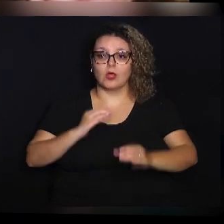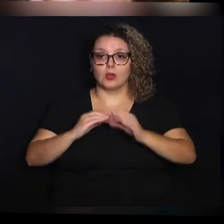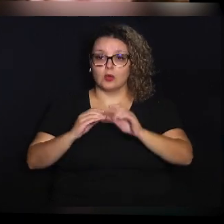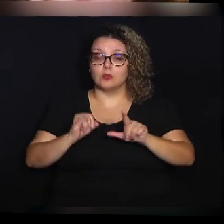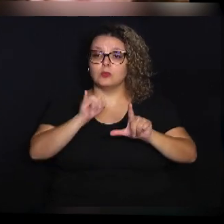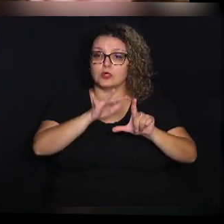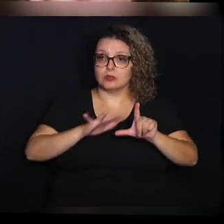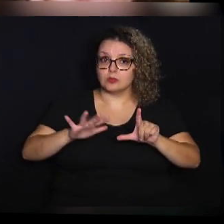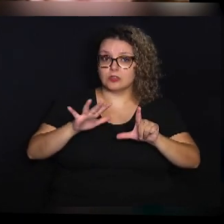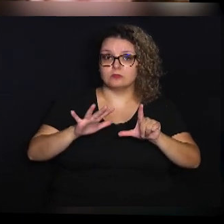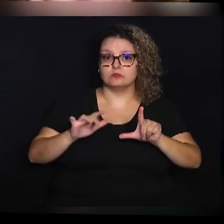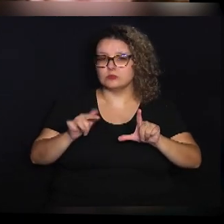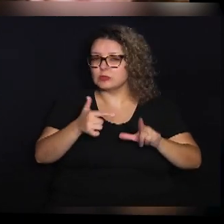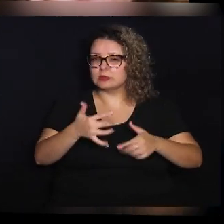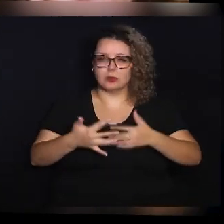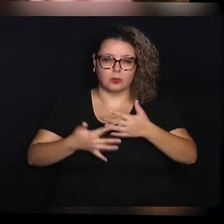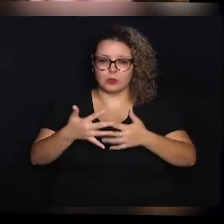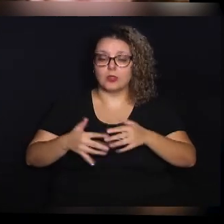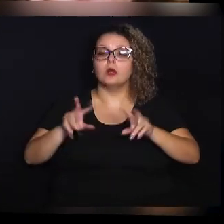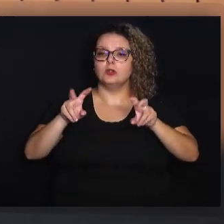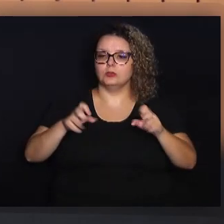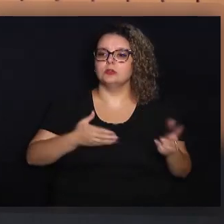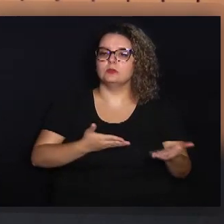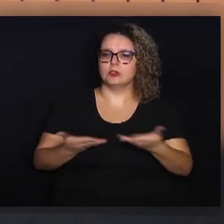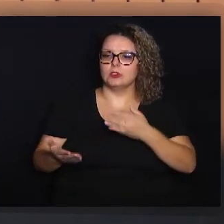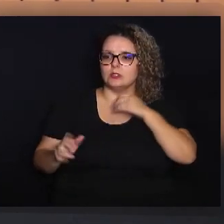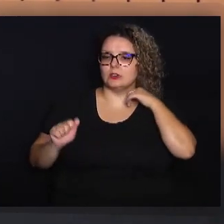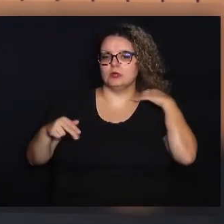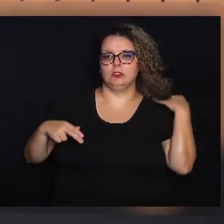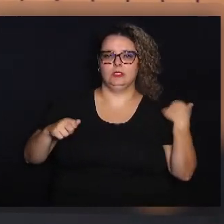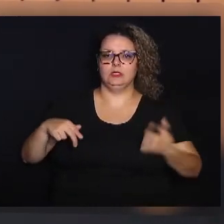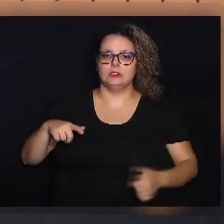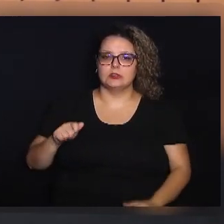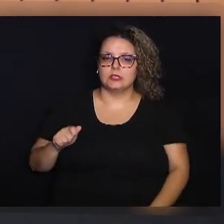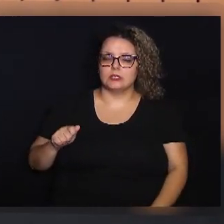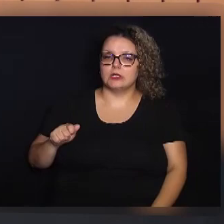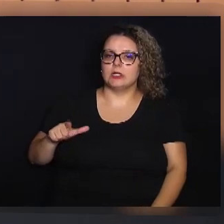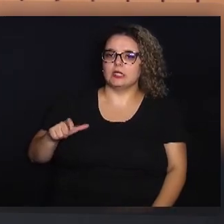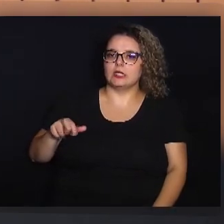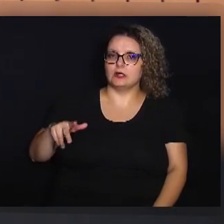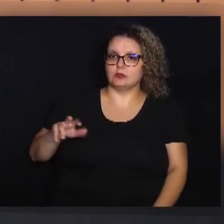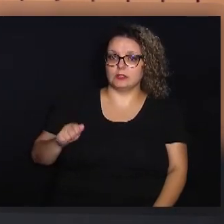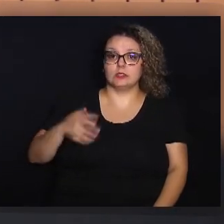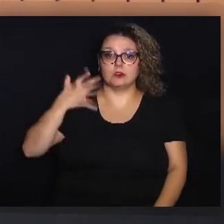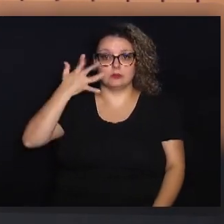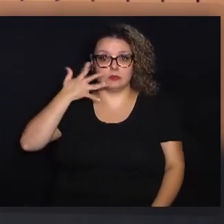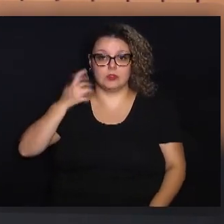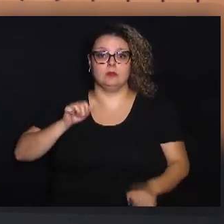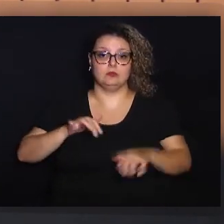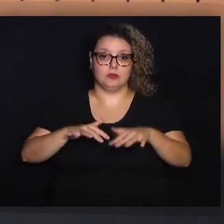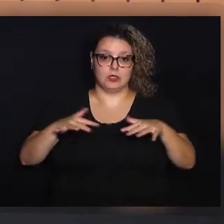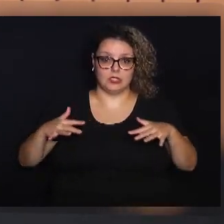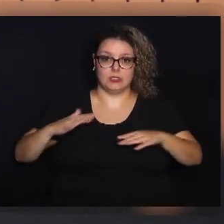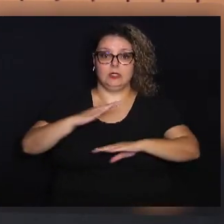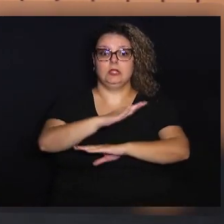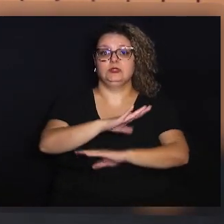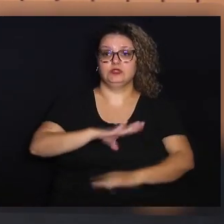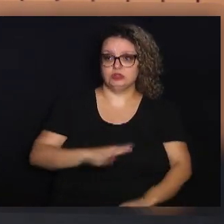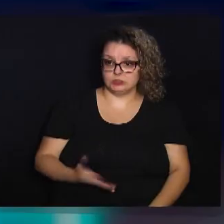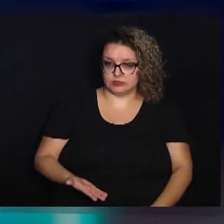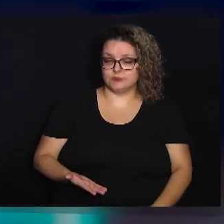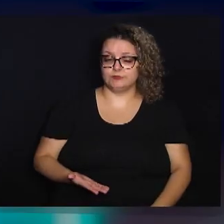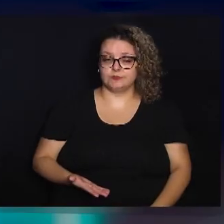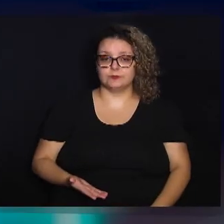comunicação em imagem sem ruídos foi o tema apresentado por Ana Laura Tonim durante palestra no plenário da casa de